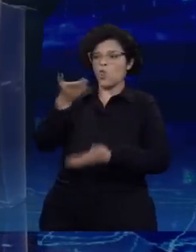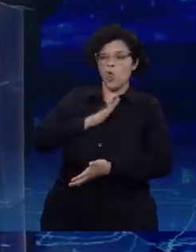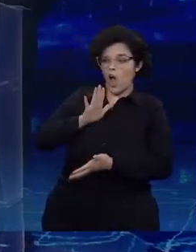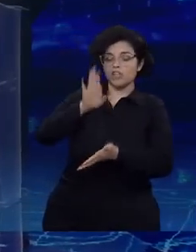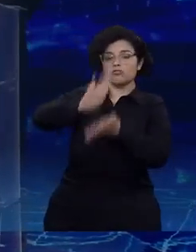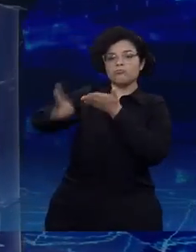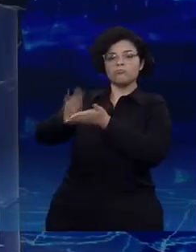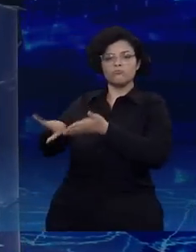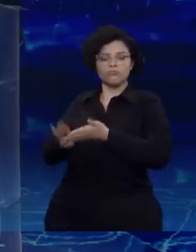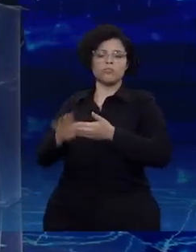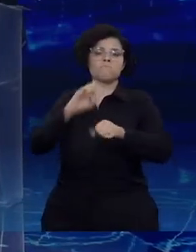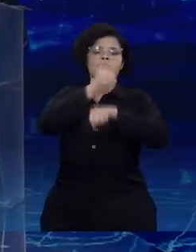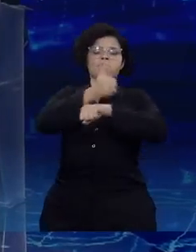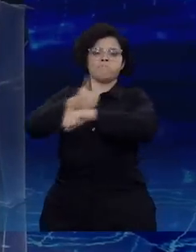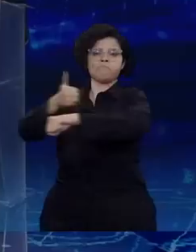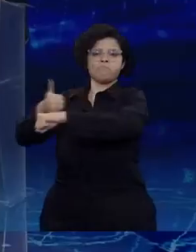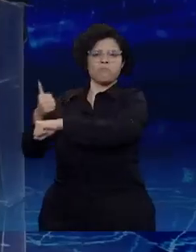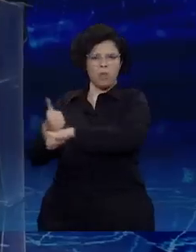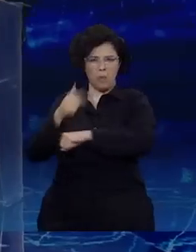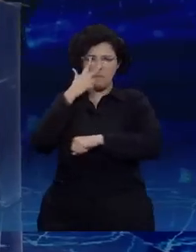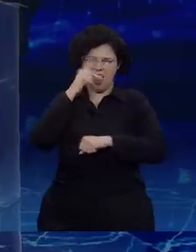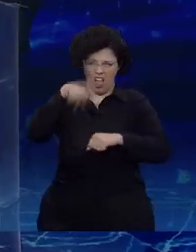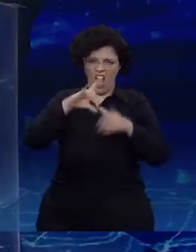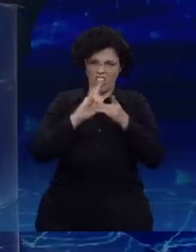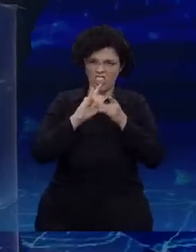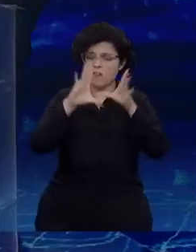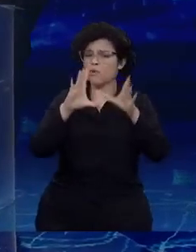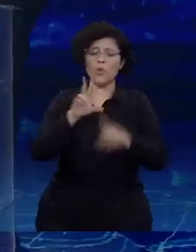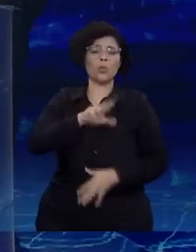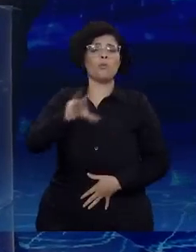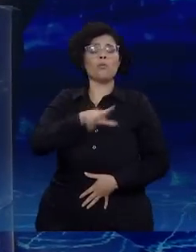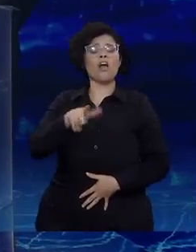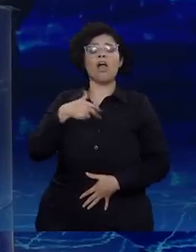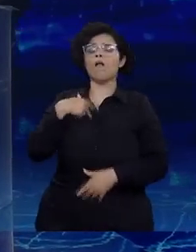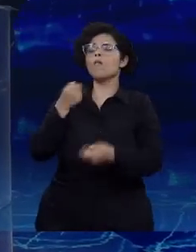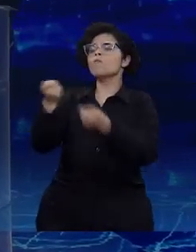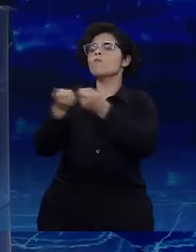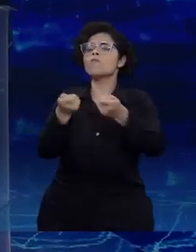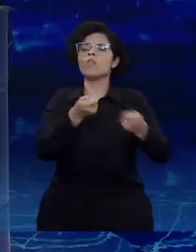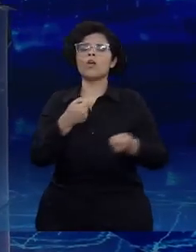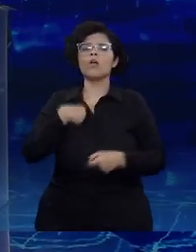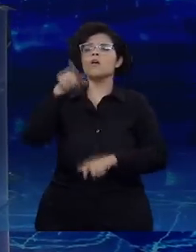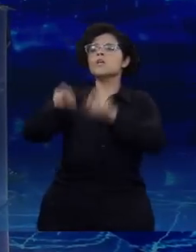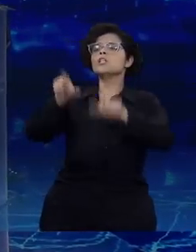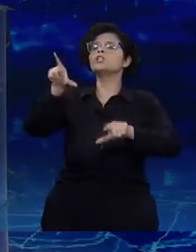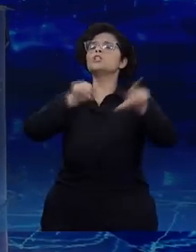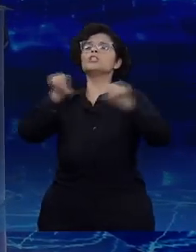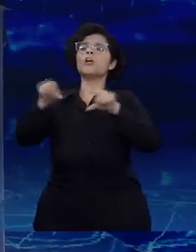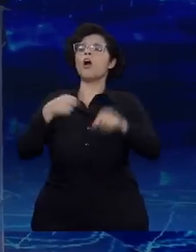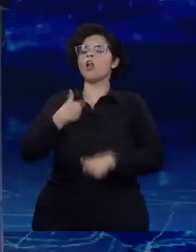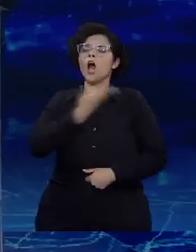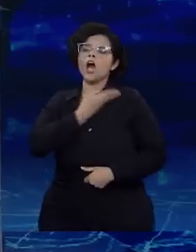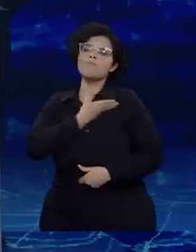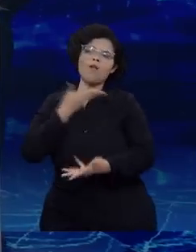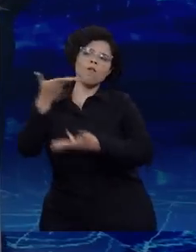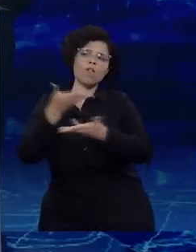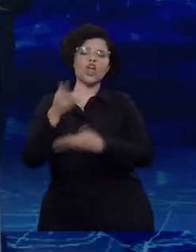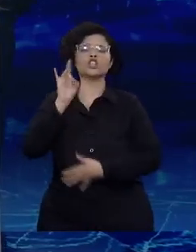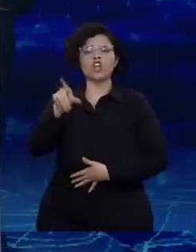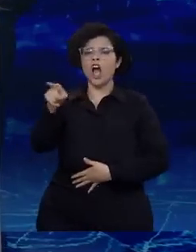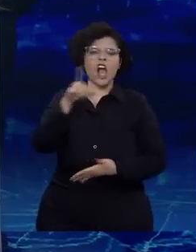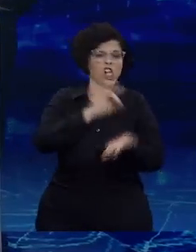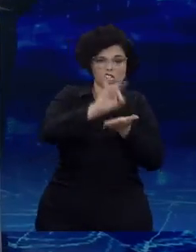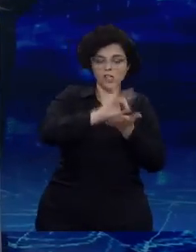prudente, não é democrata como presidente da República querer ter os ministros da Suprema Corte como amigos. Você não